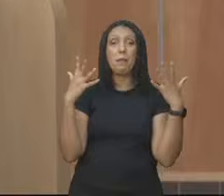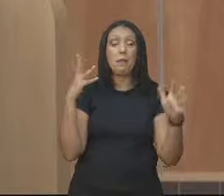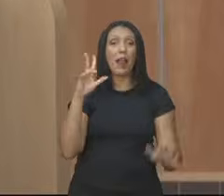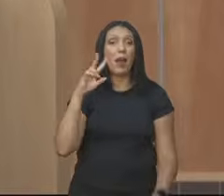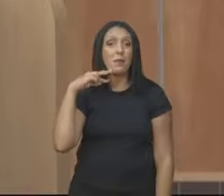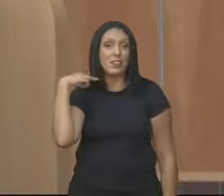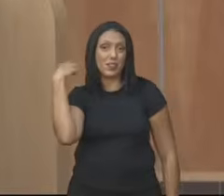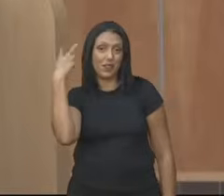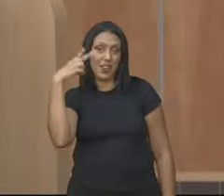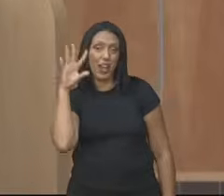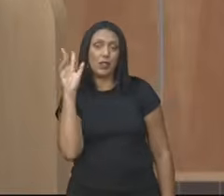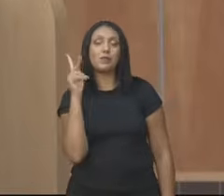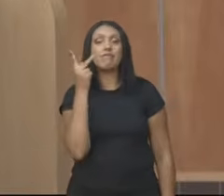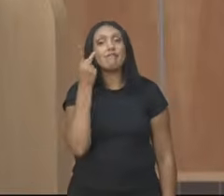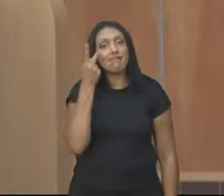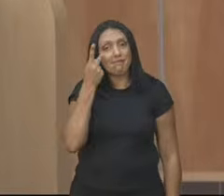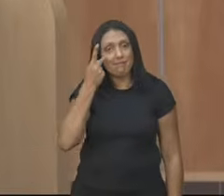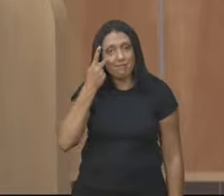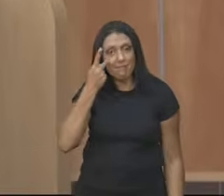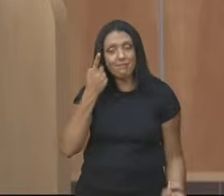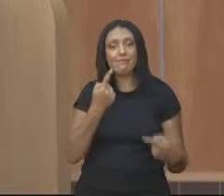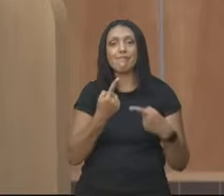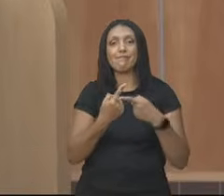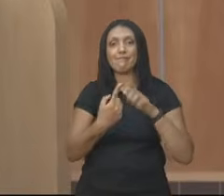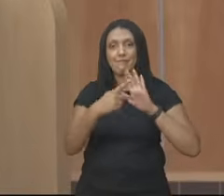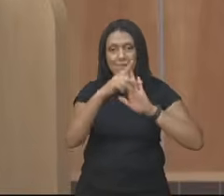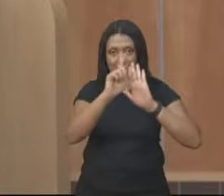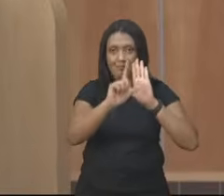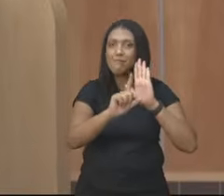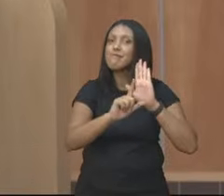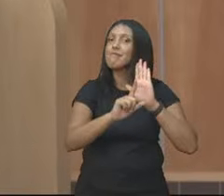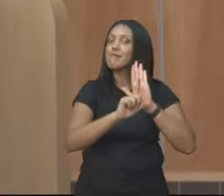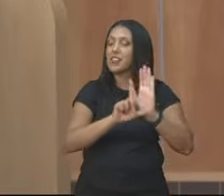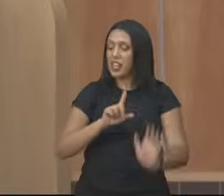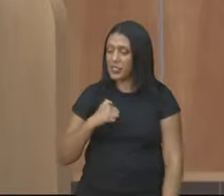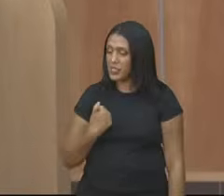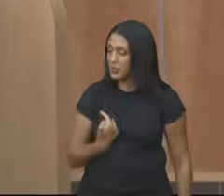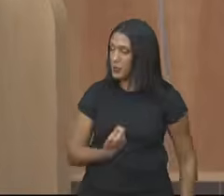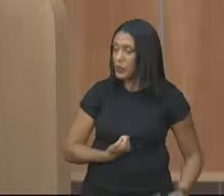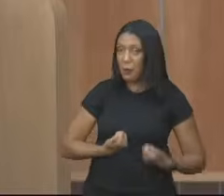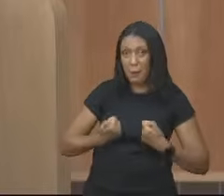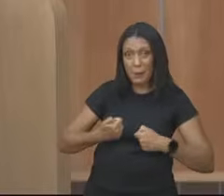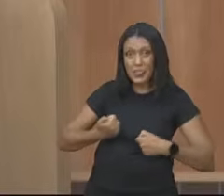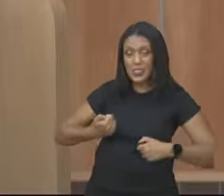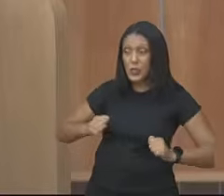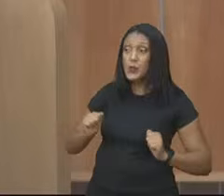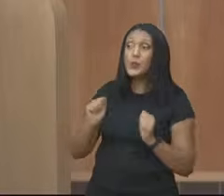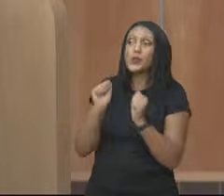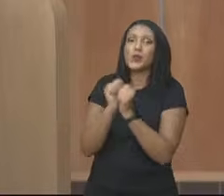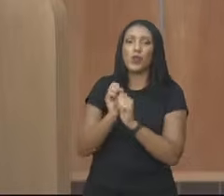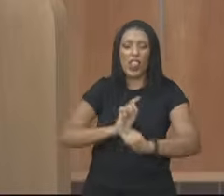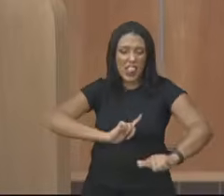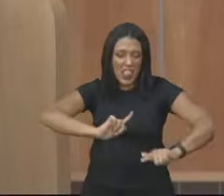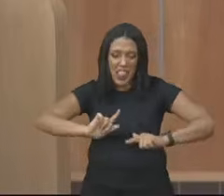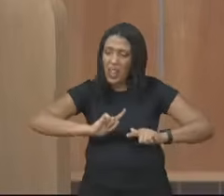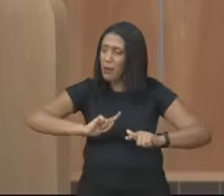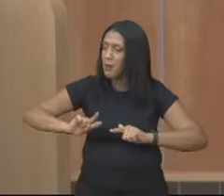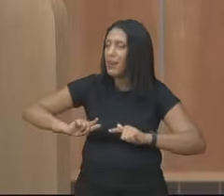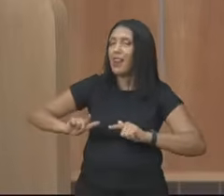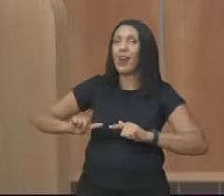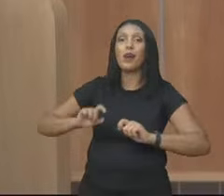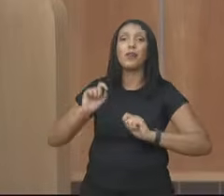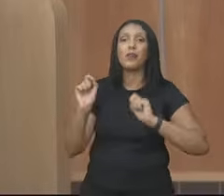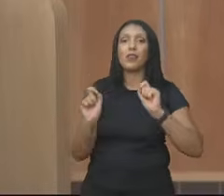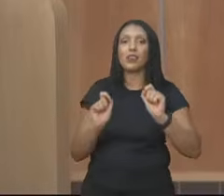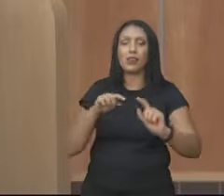propositura, e que a gente possa junto trabalhar pela cidade, incentivando boas práticas e trabalhando para sermos